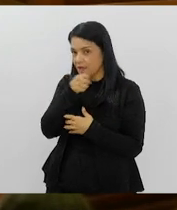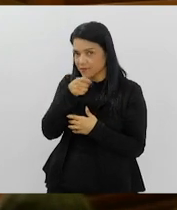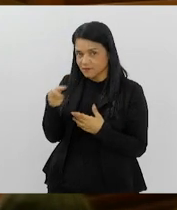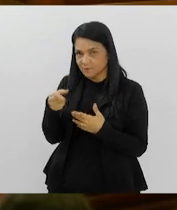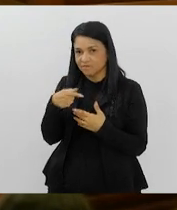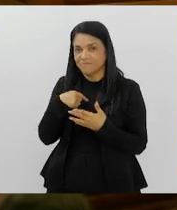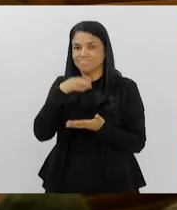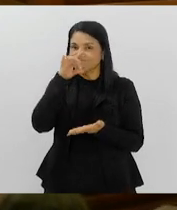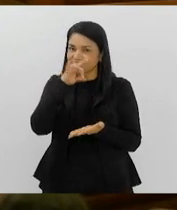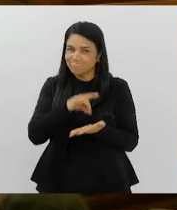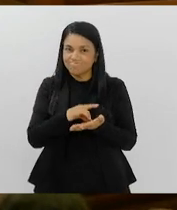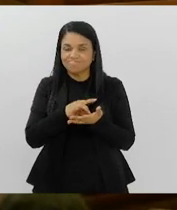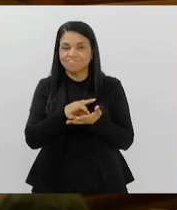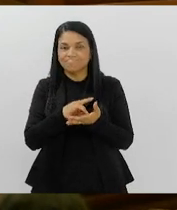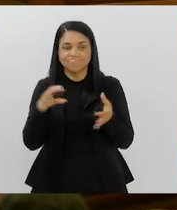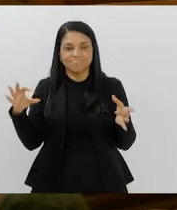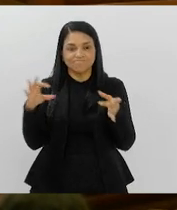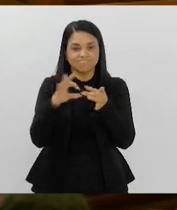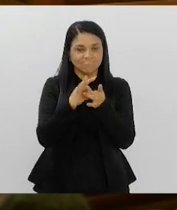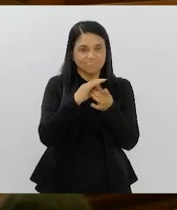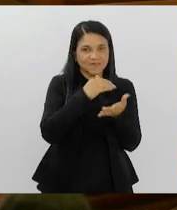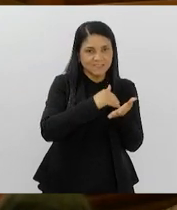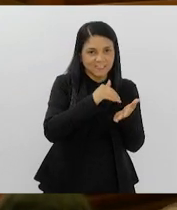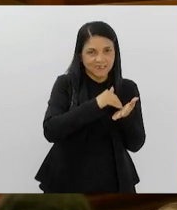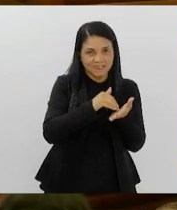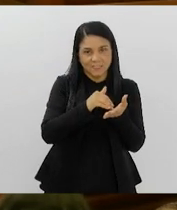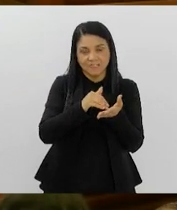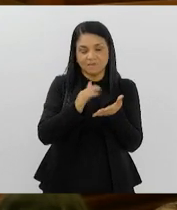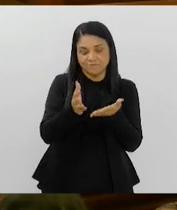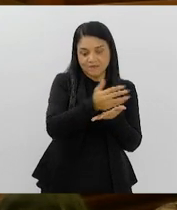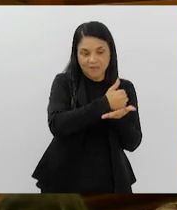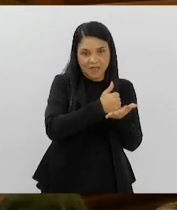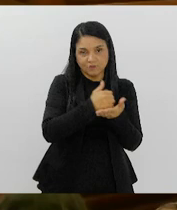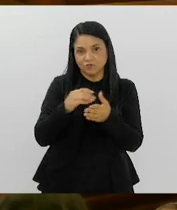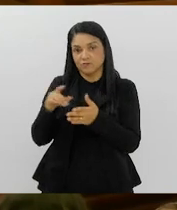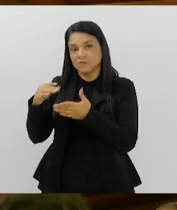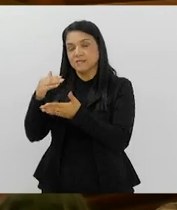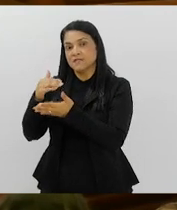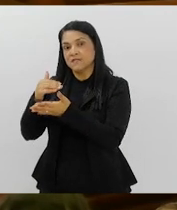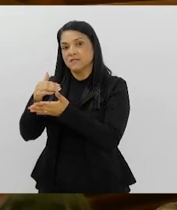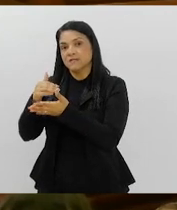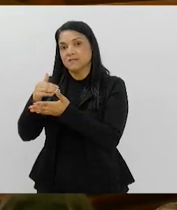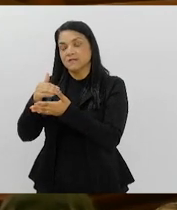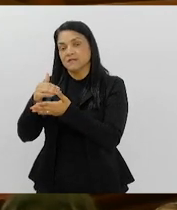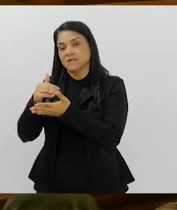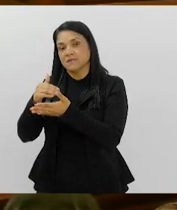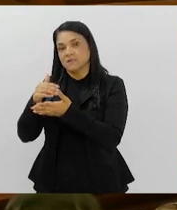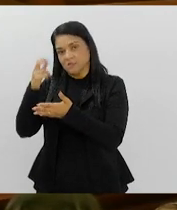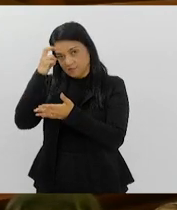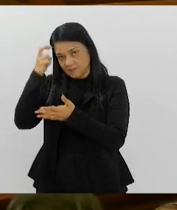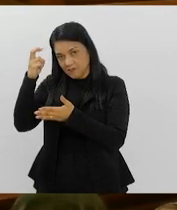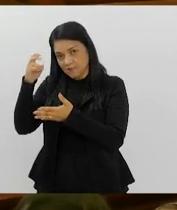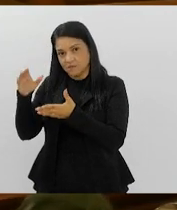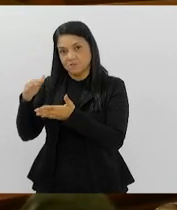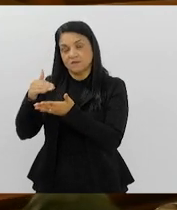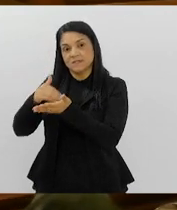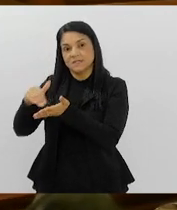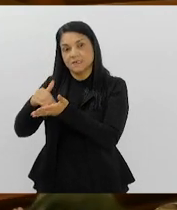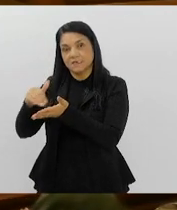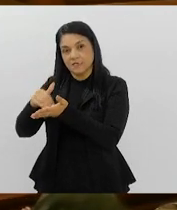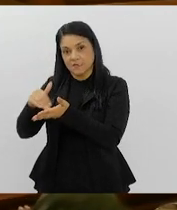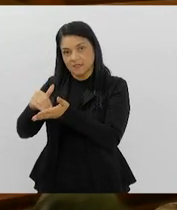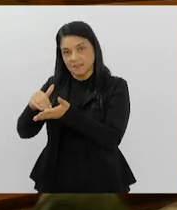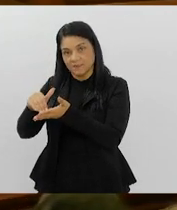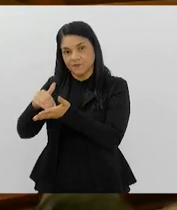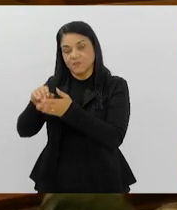dá para fazer o link entre uma secretaria, entre uma agência de inteligência e uma secretaria de educação. Elas têm